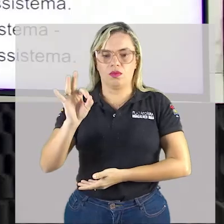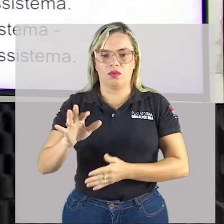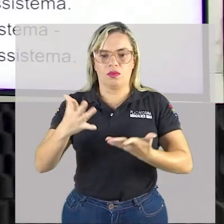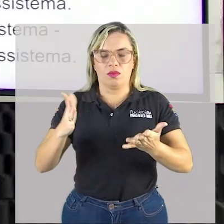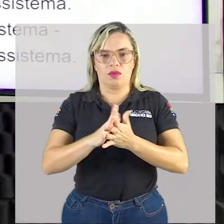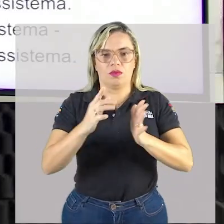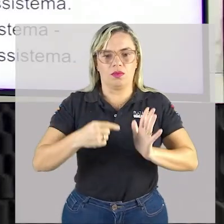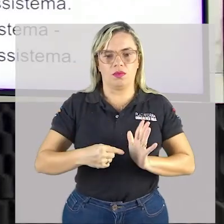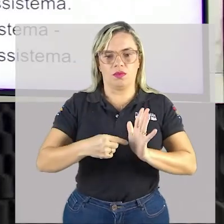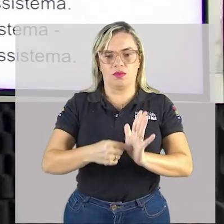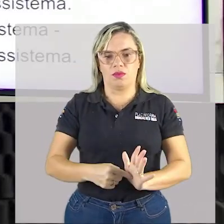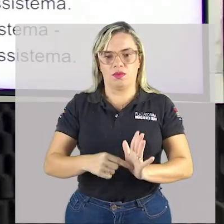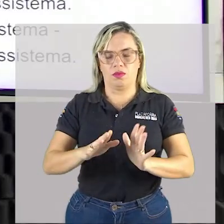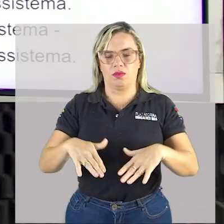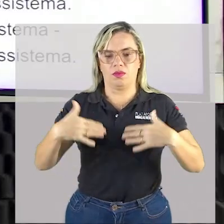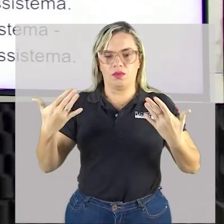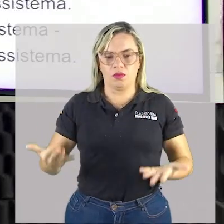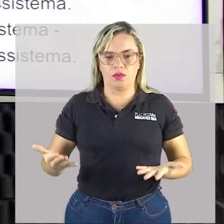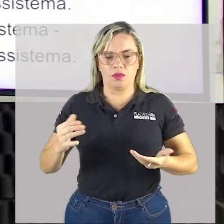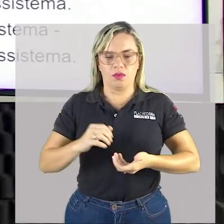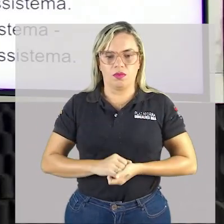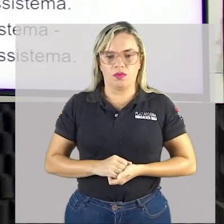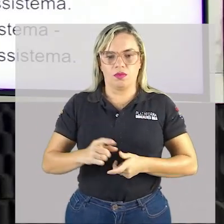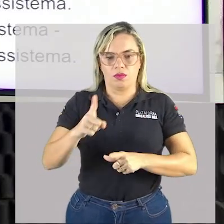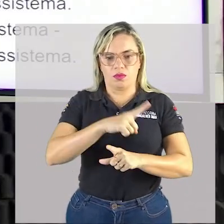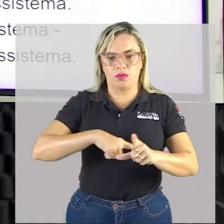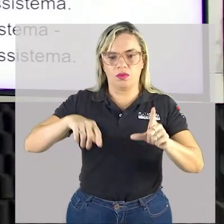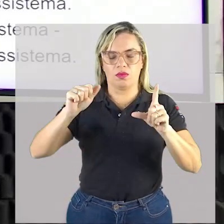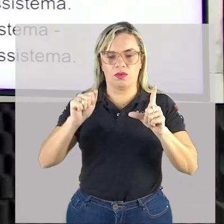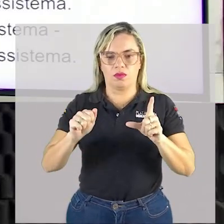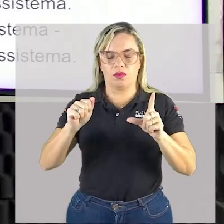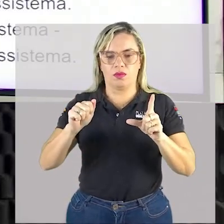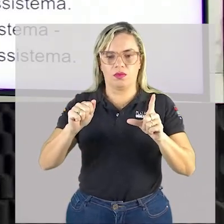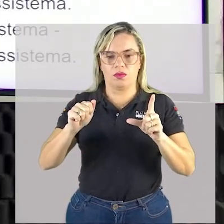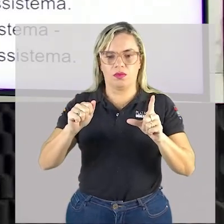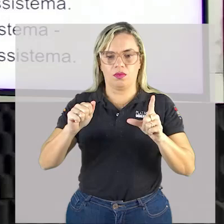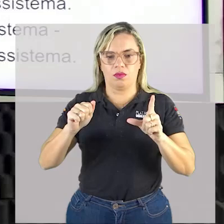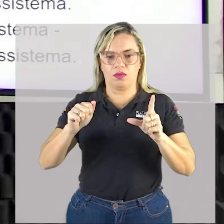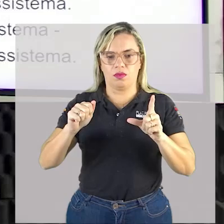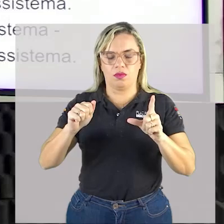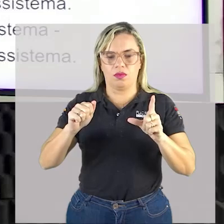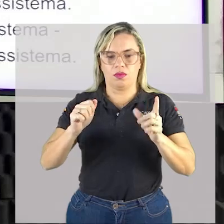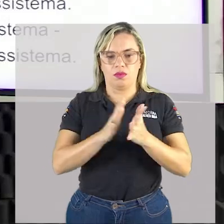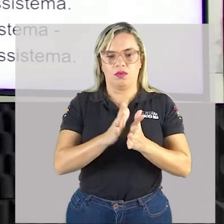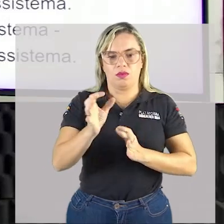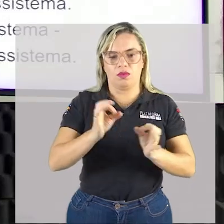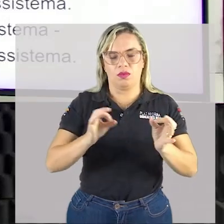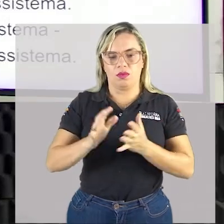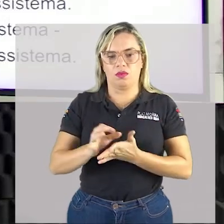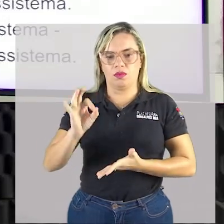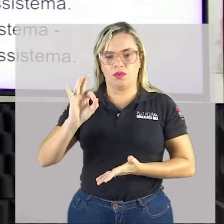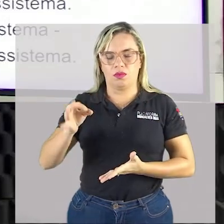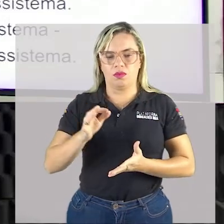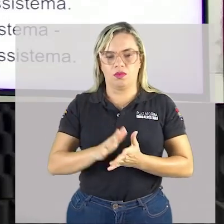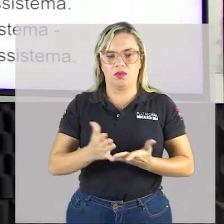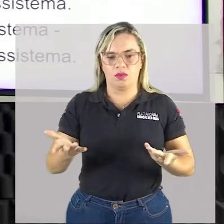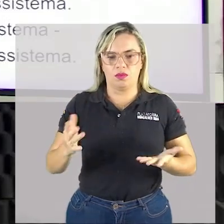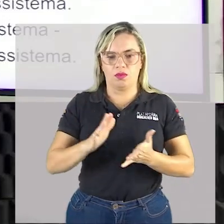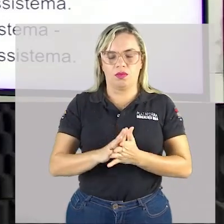a seguinte. Então, a alternativa A fala que a sequência correta